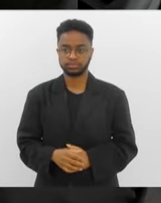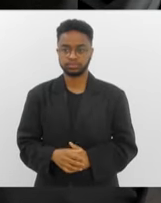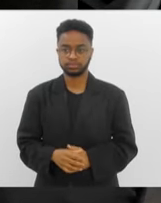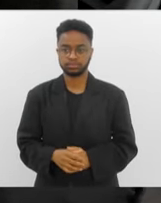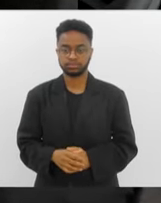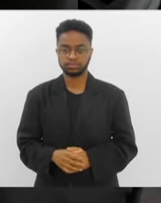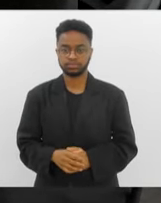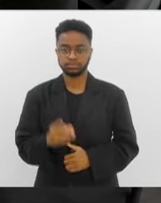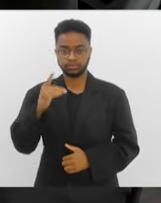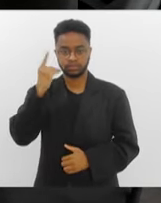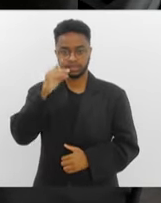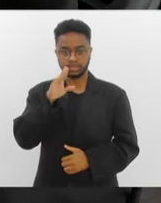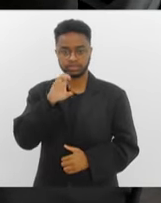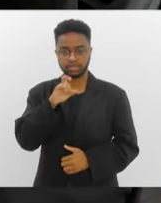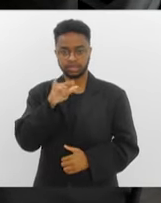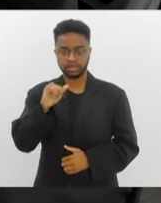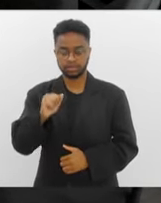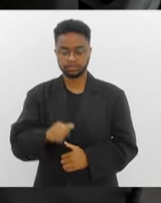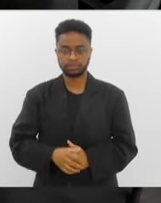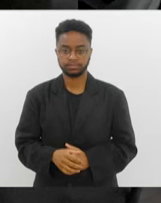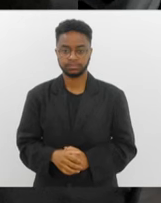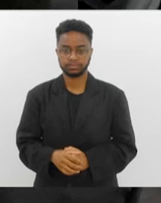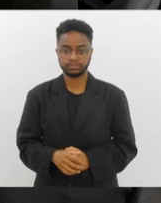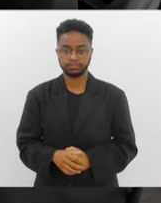Com o voto, a deputada Célia Jordão.